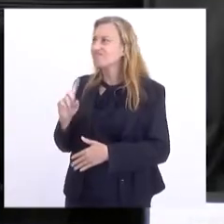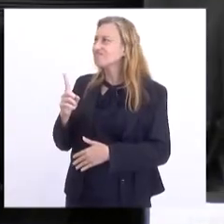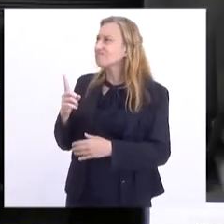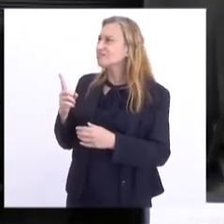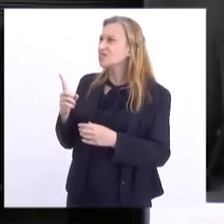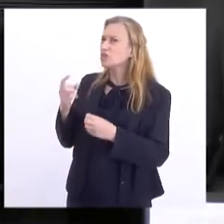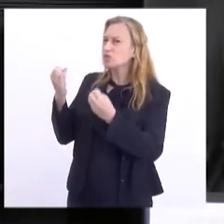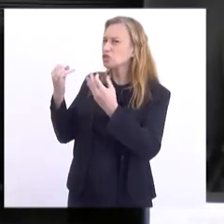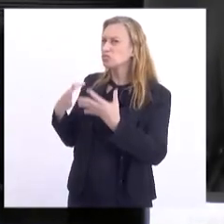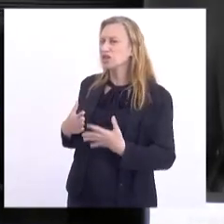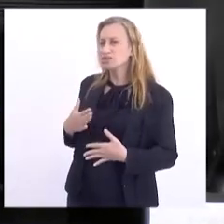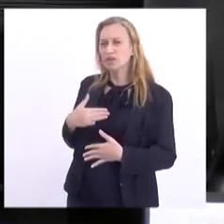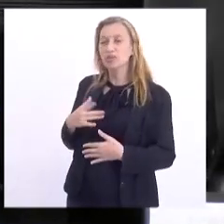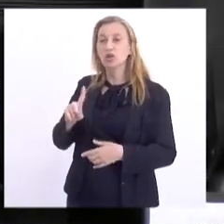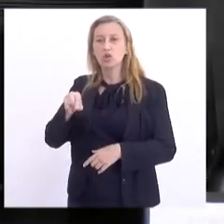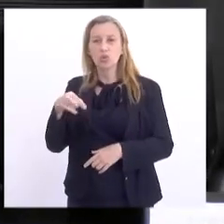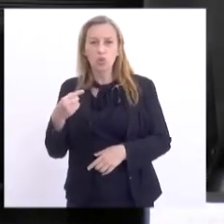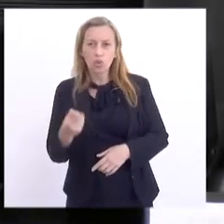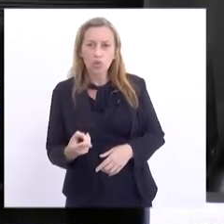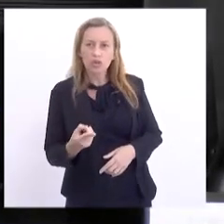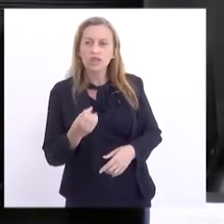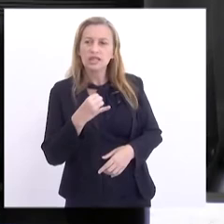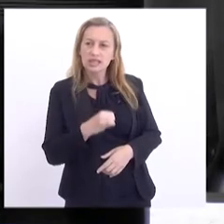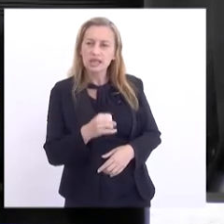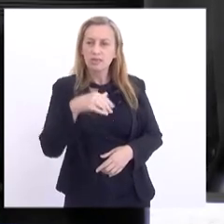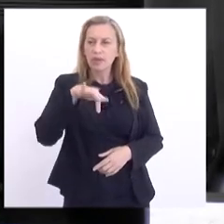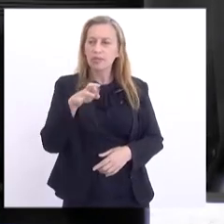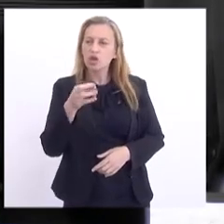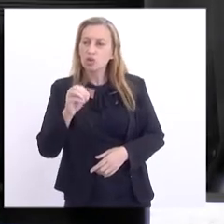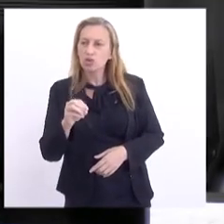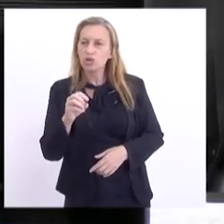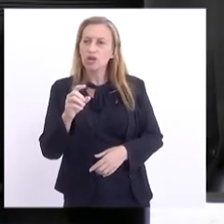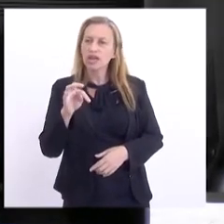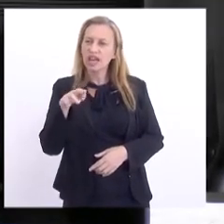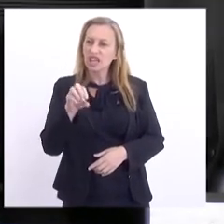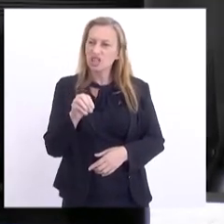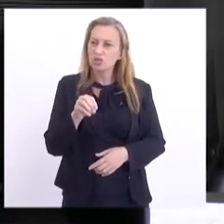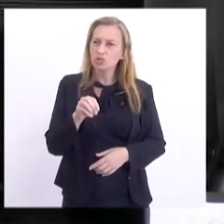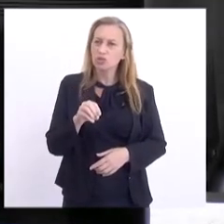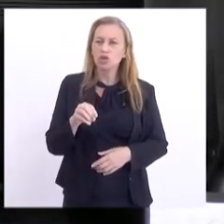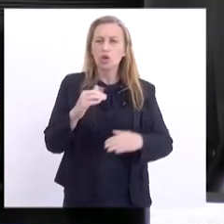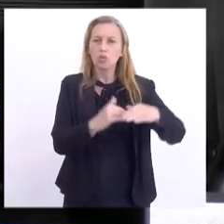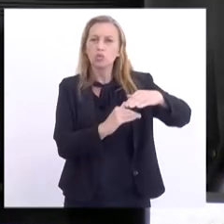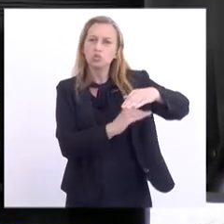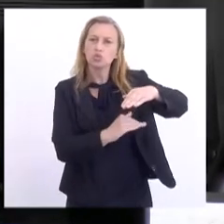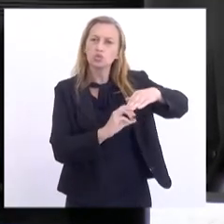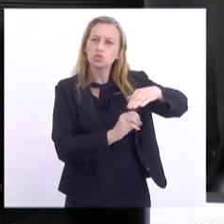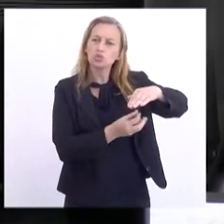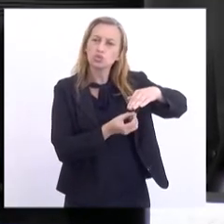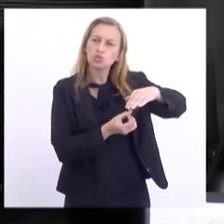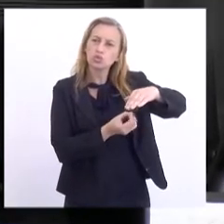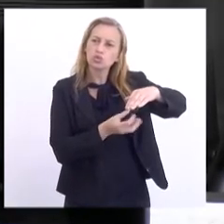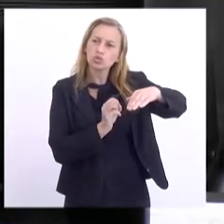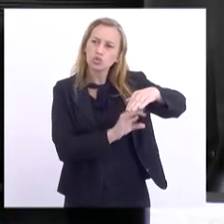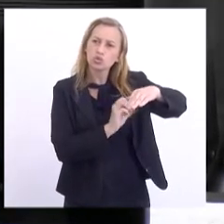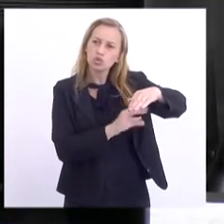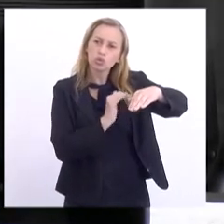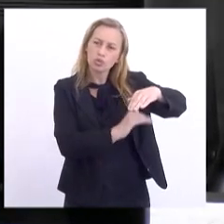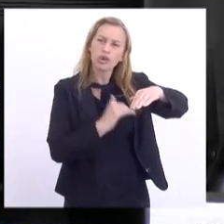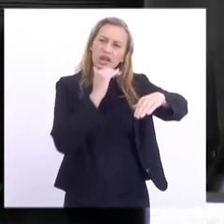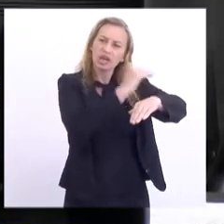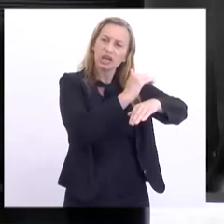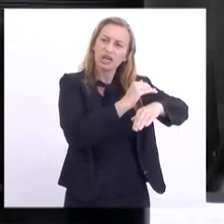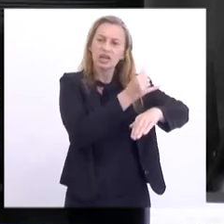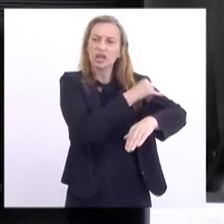ficou Claro para mim uma outra coisa se é para microcrédito o supera rio não está